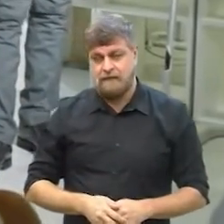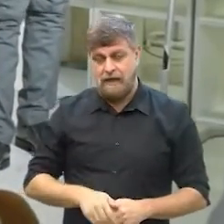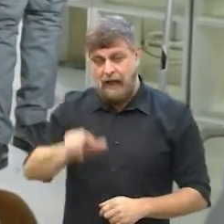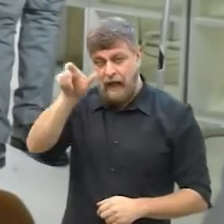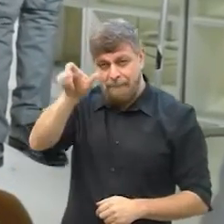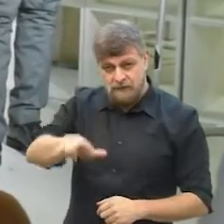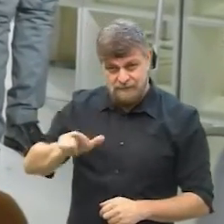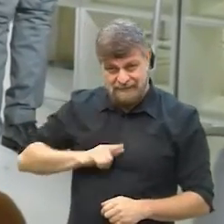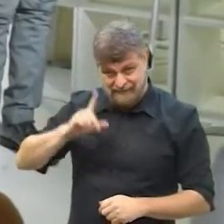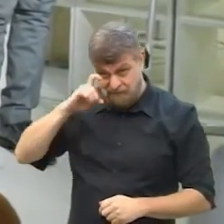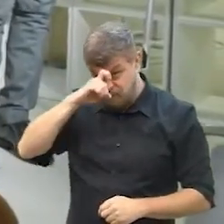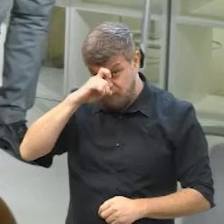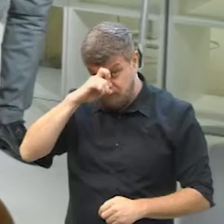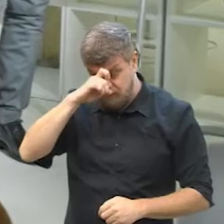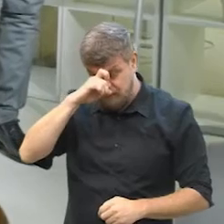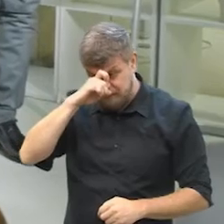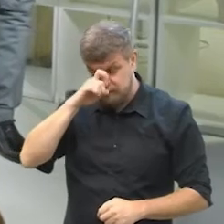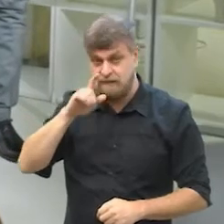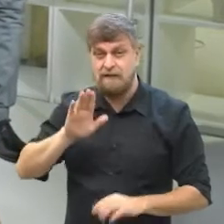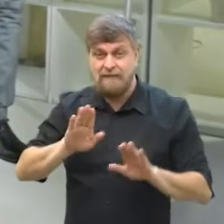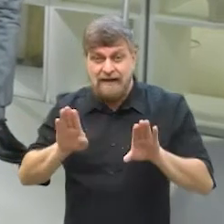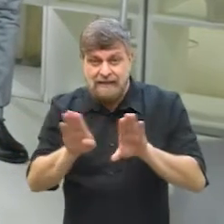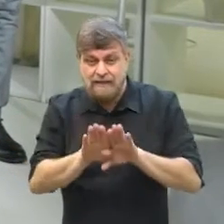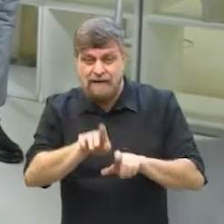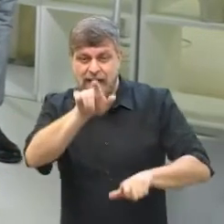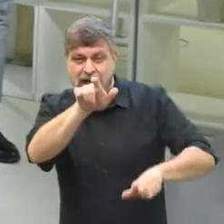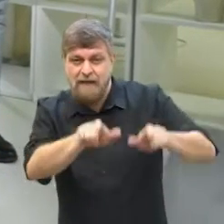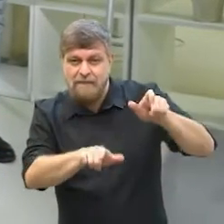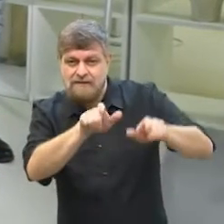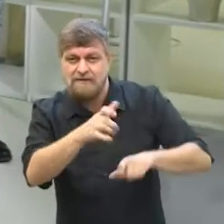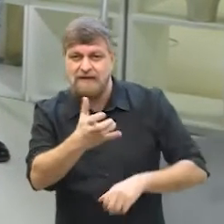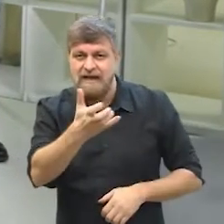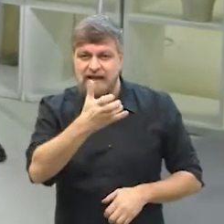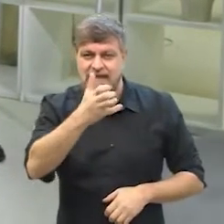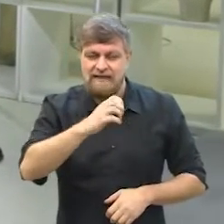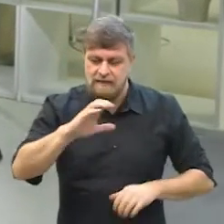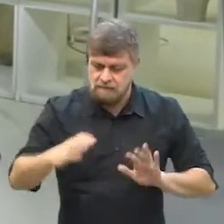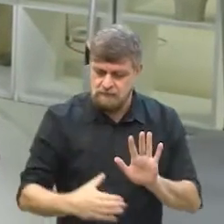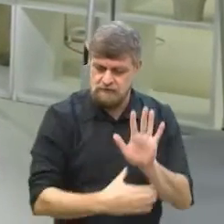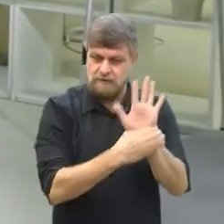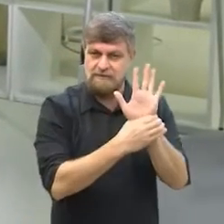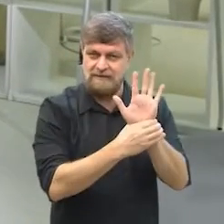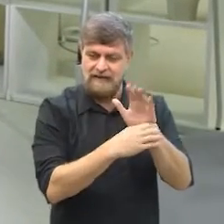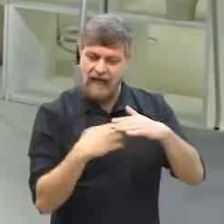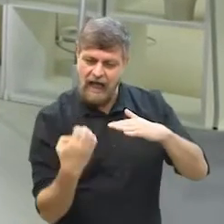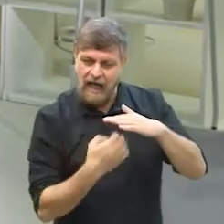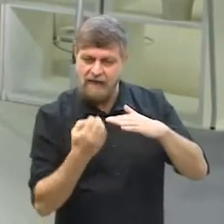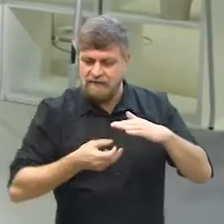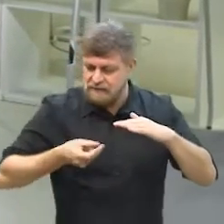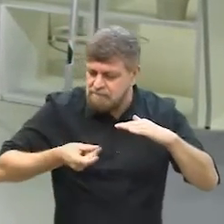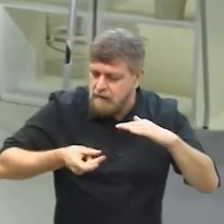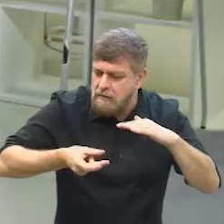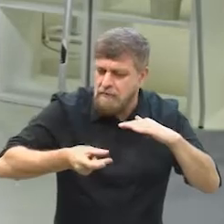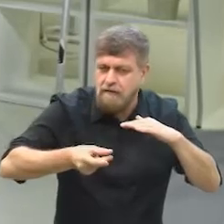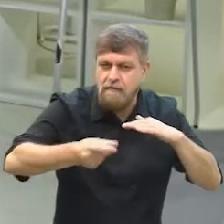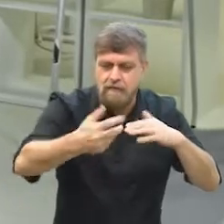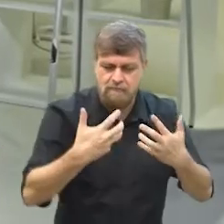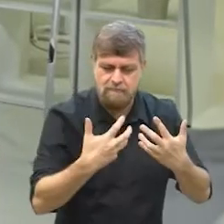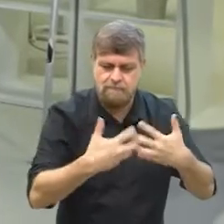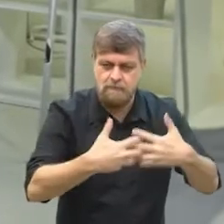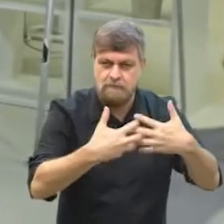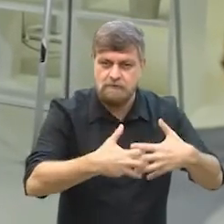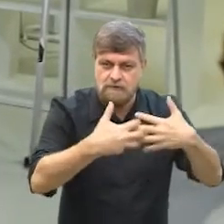para aqueles que estão em dificuldade, mas para aqueles também que querem dar uma sustentabilidade, uma longevidade, uma prosperidade para o seu